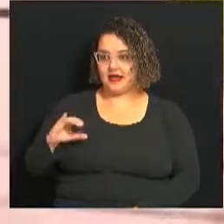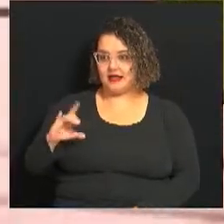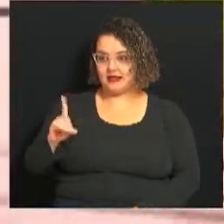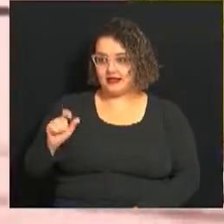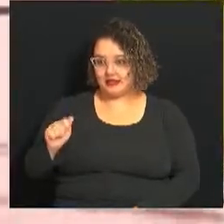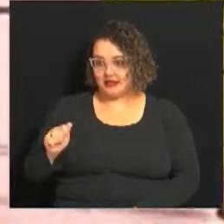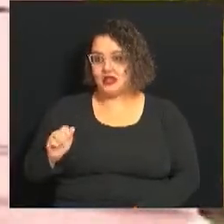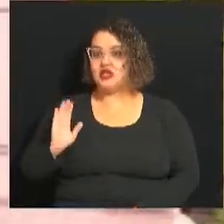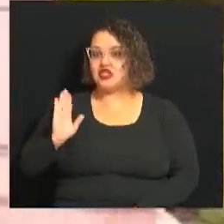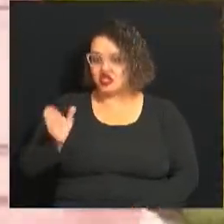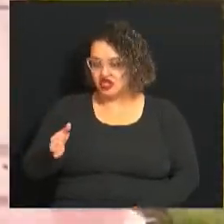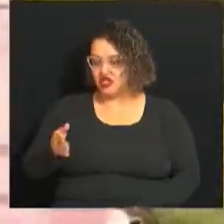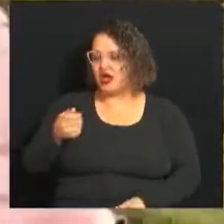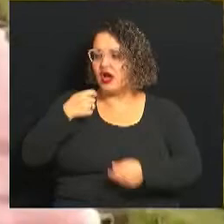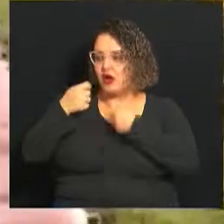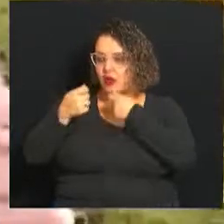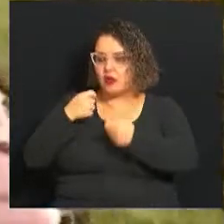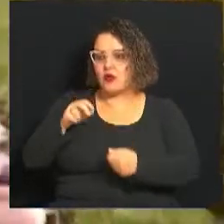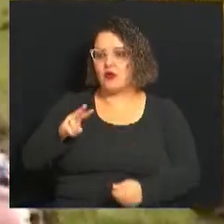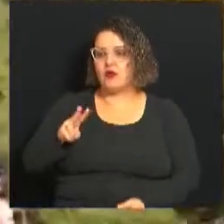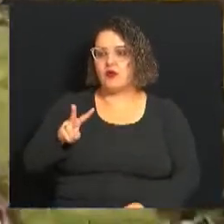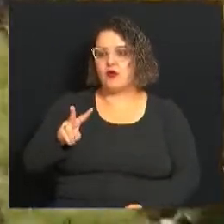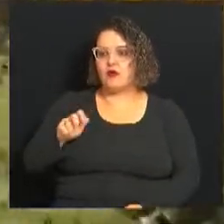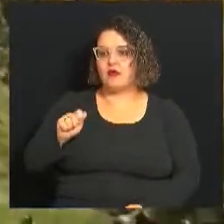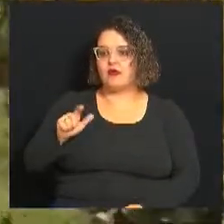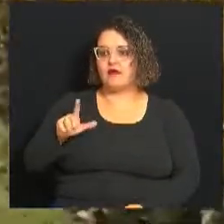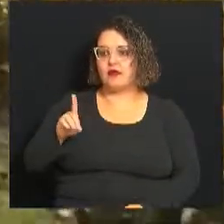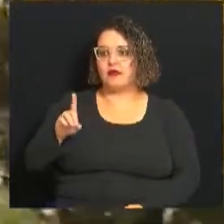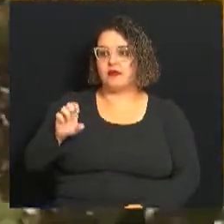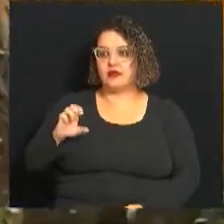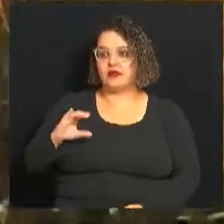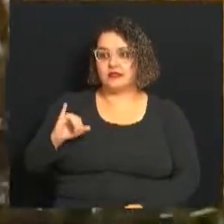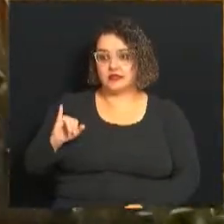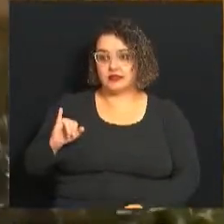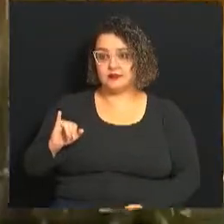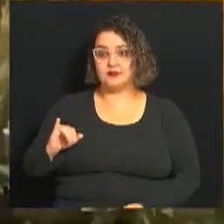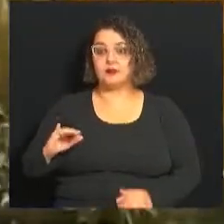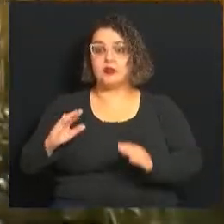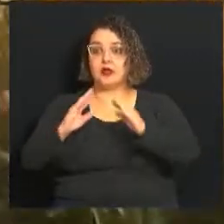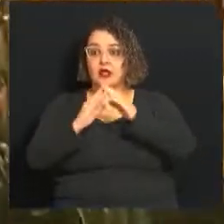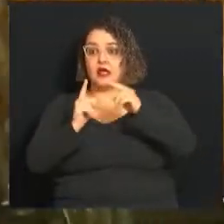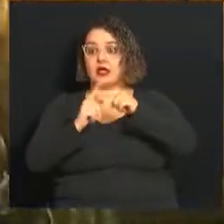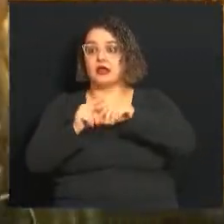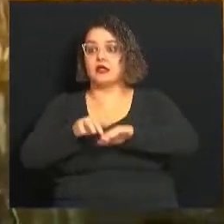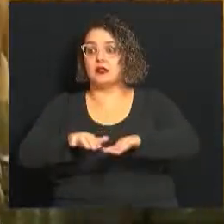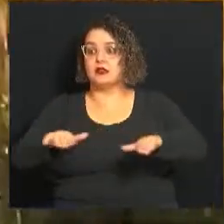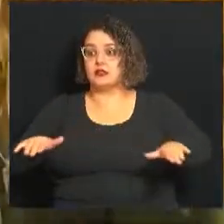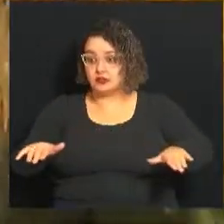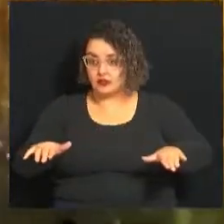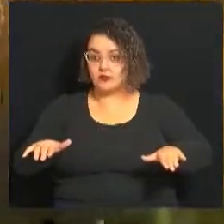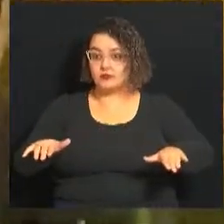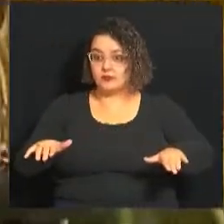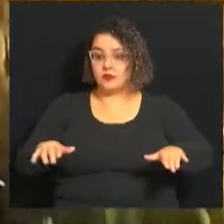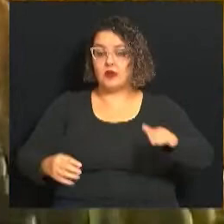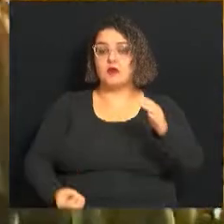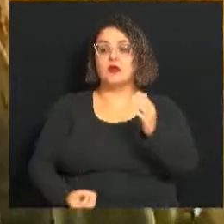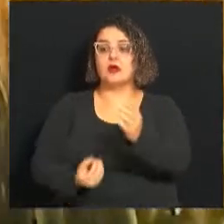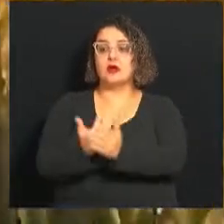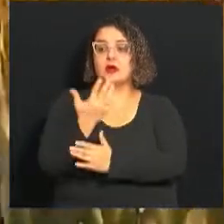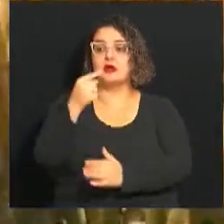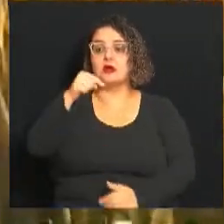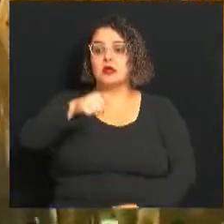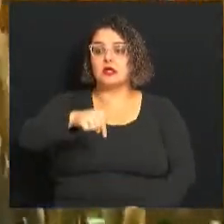Valdecir. Bom, e os fiéis da Igreja Nossa Senhora Aparecida que acabaram, não é, fundando aqui